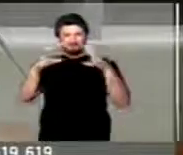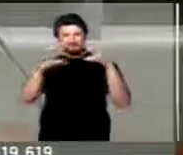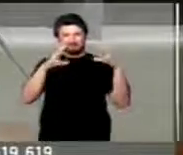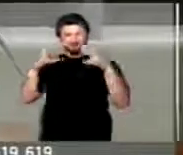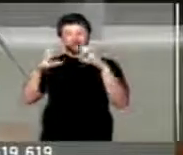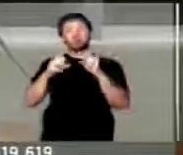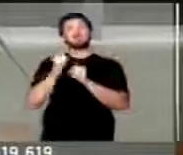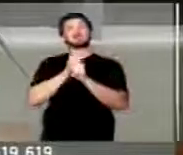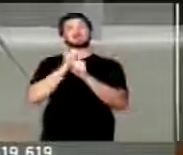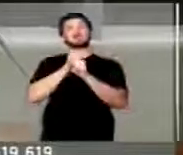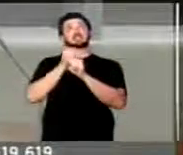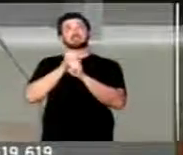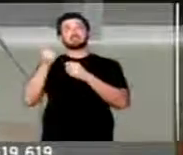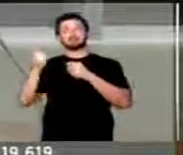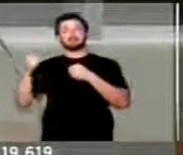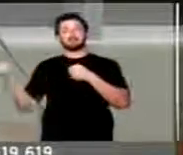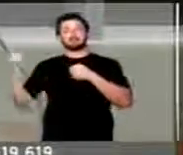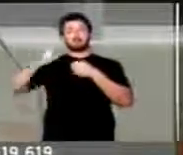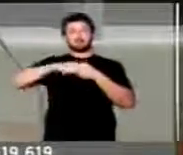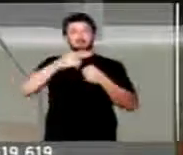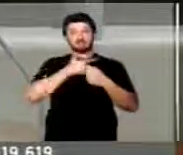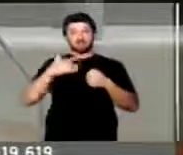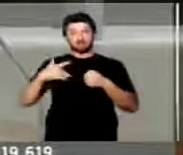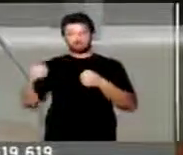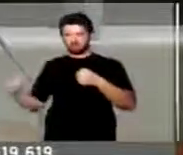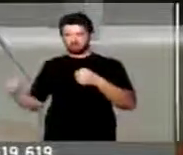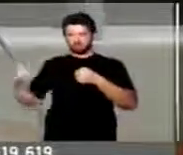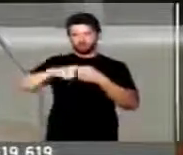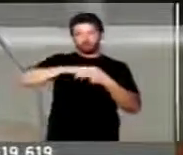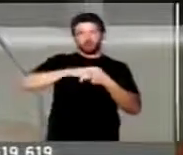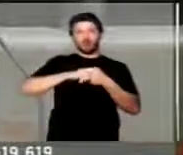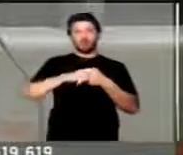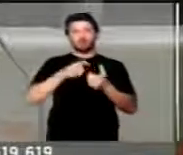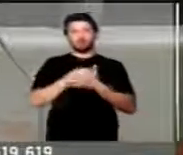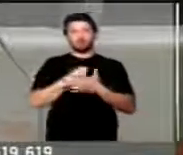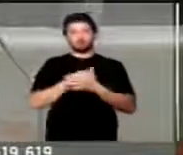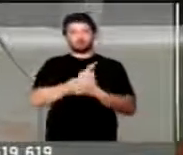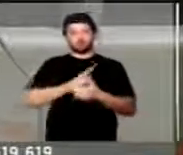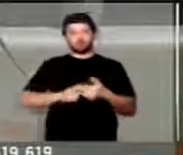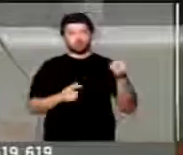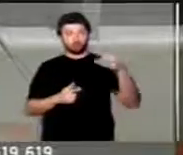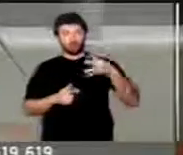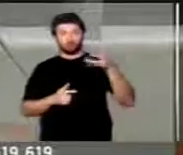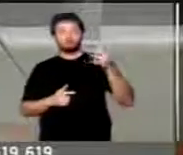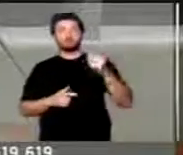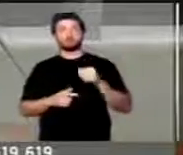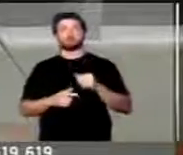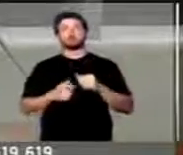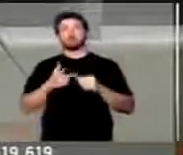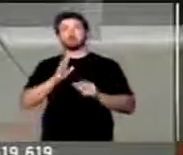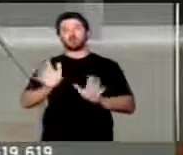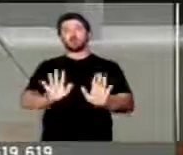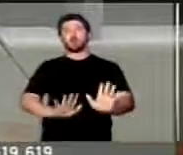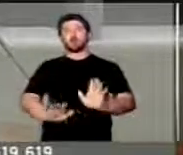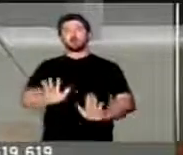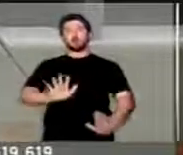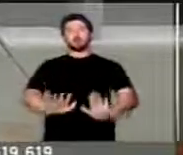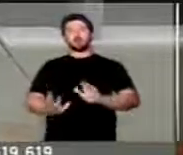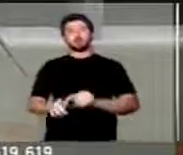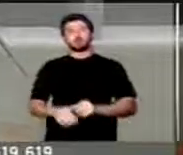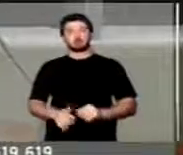há décadas para vincular a saúde. O governo que vem aí está dando marcha ré.